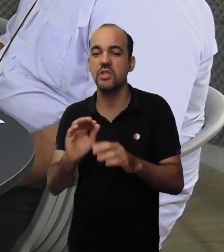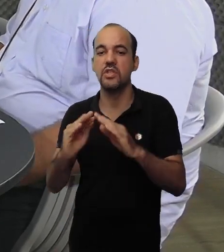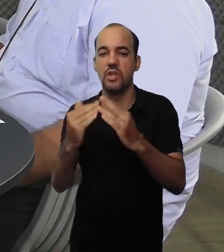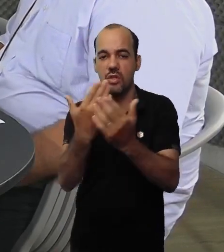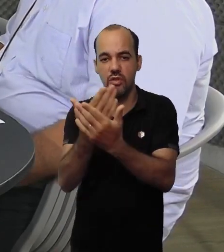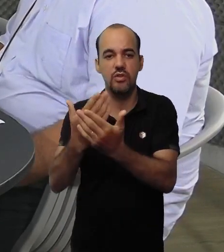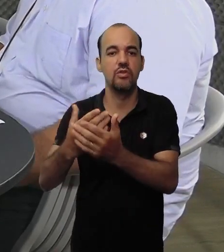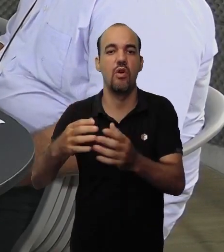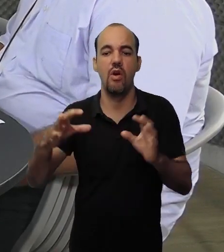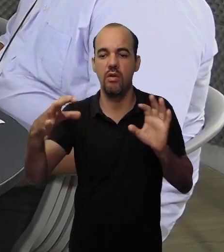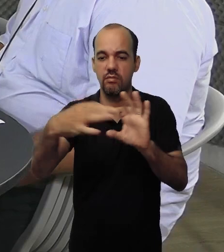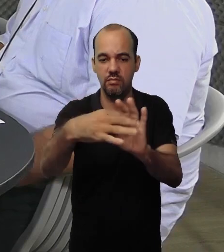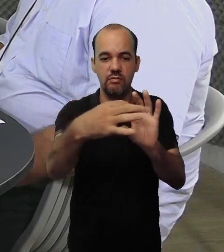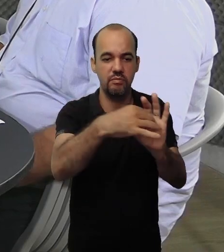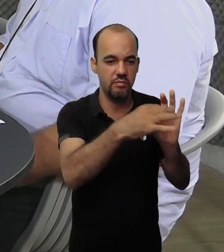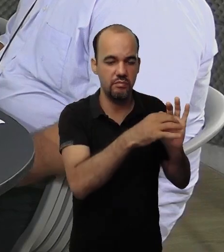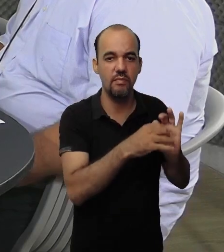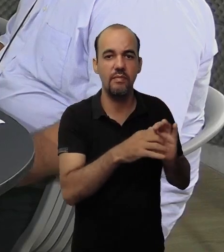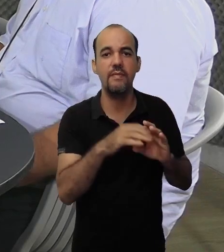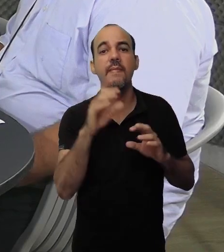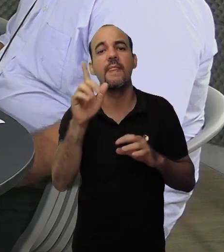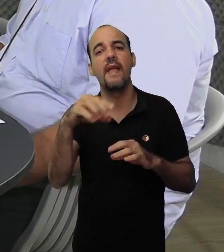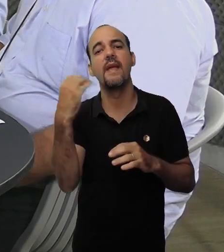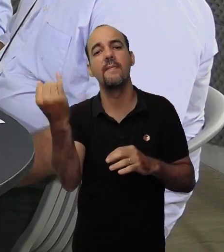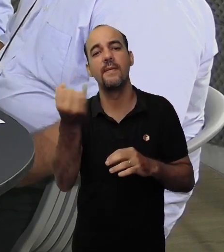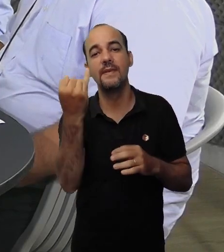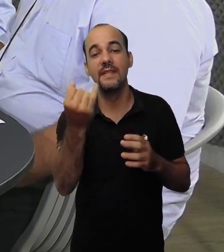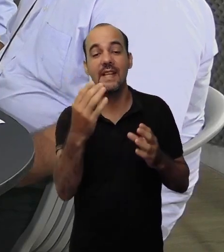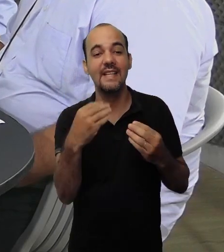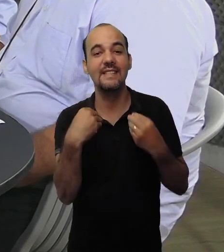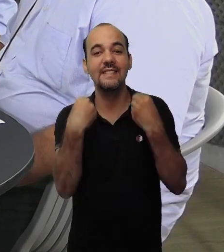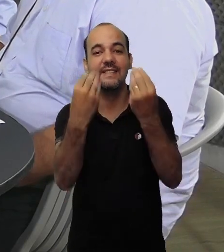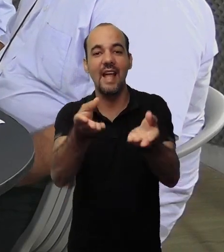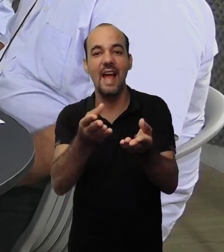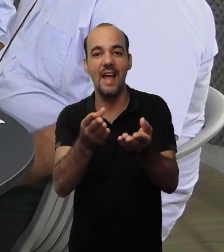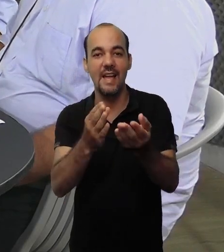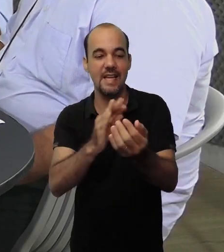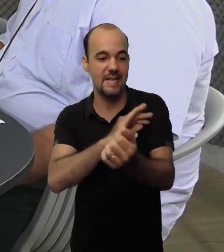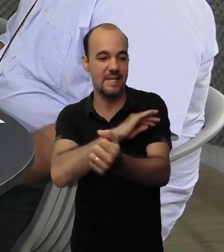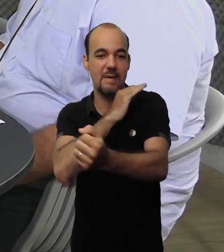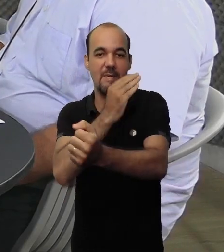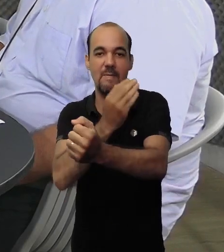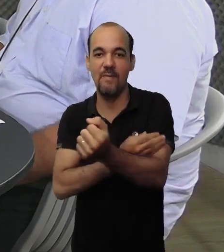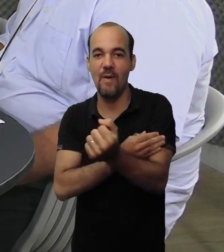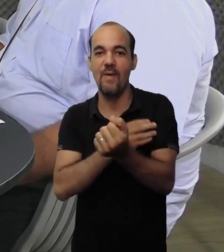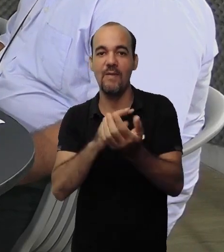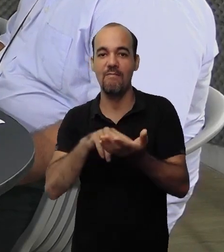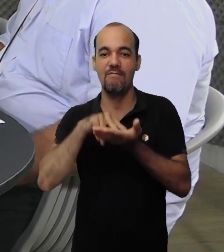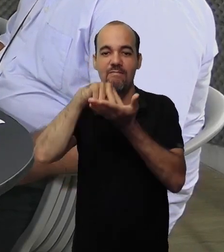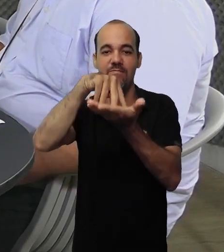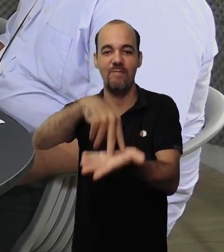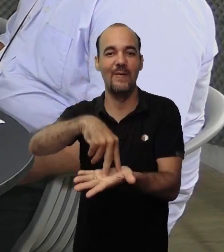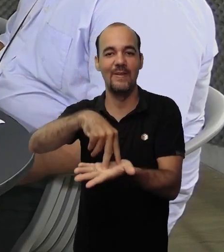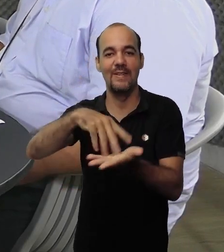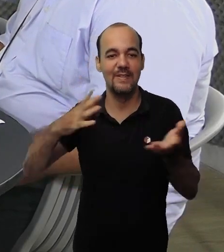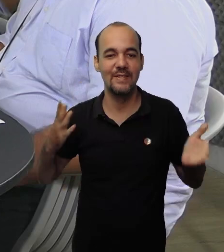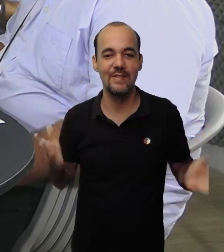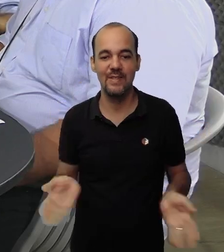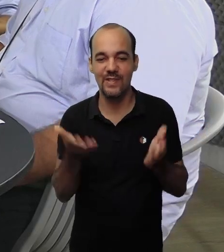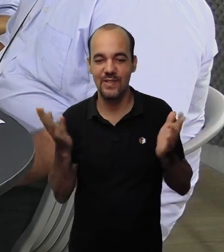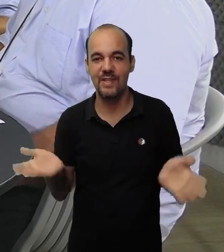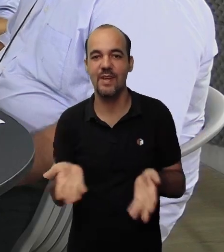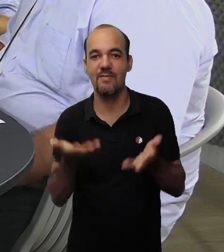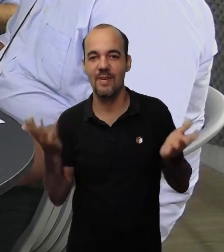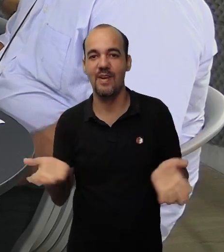esse poder de construção, esse poder de comunicação, esse poder de vontade de estimular, como o professor